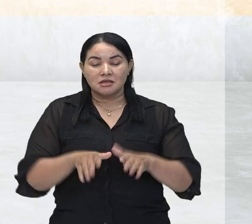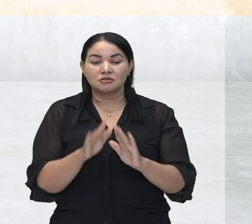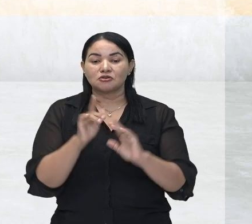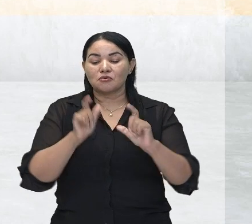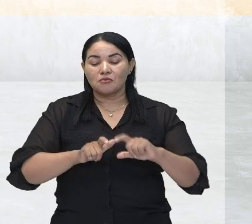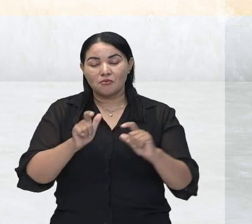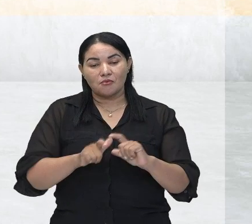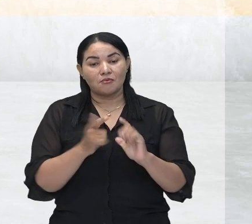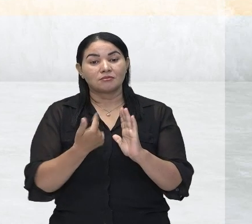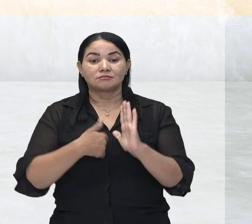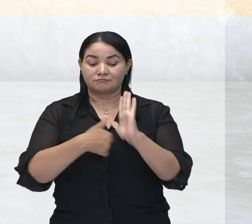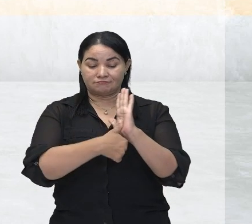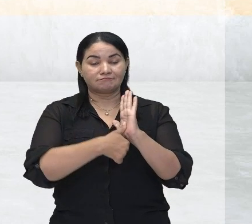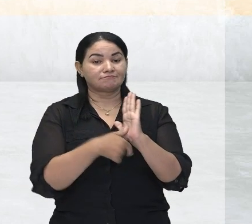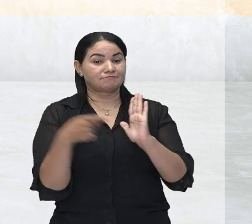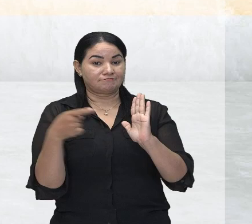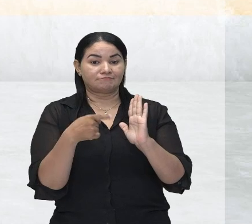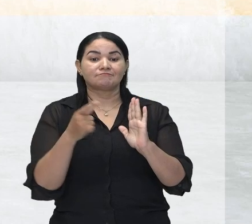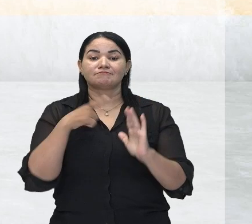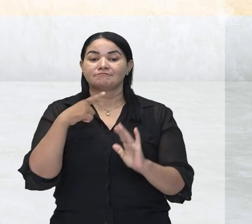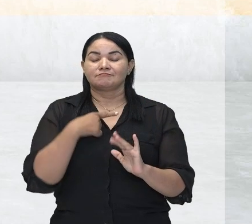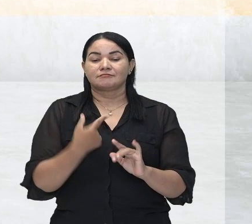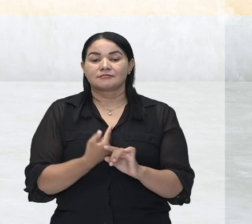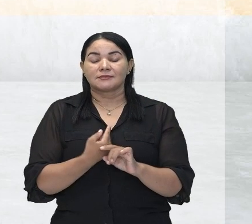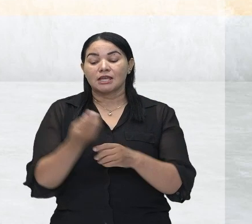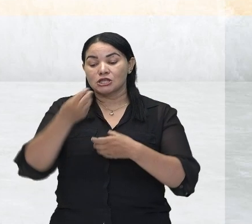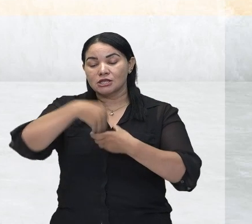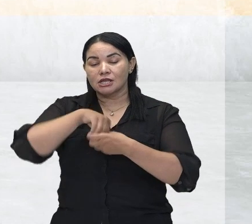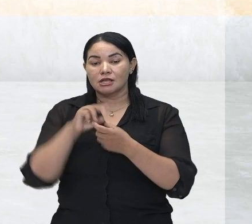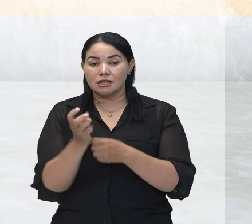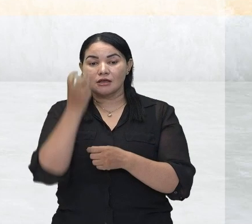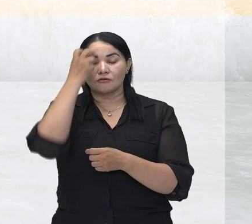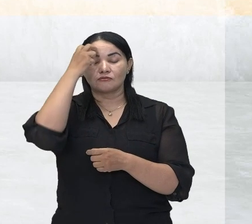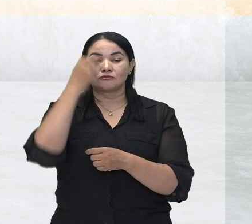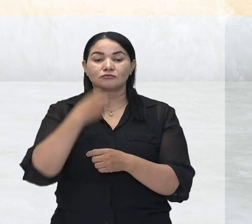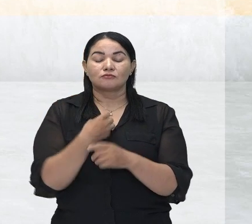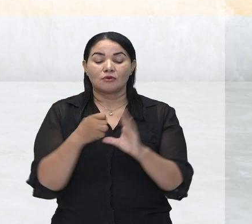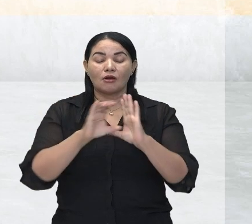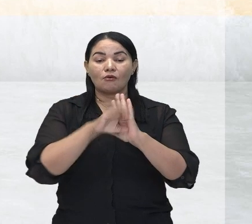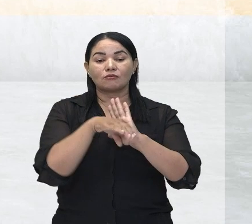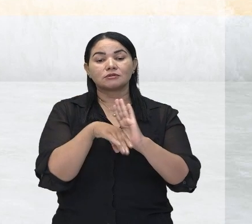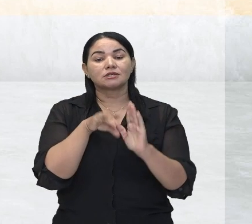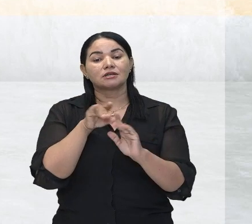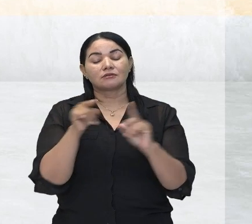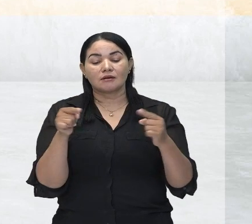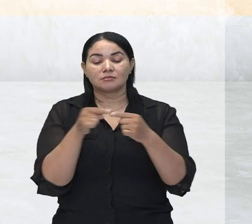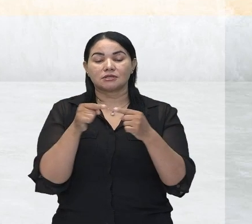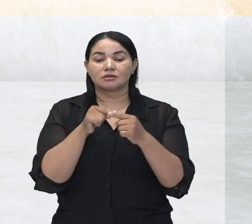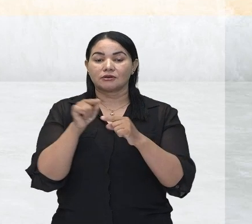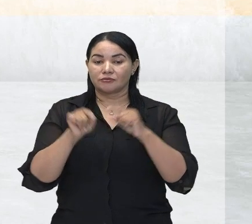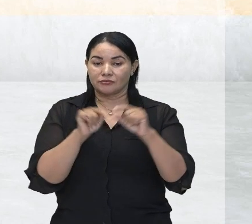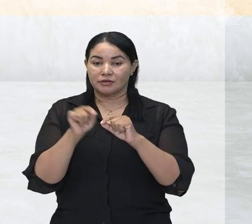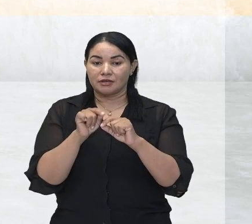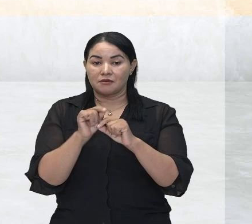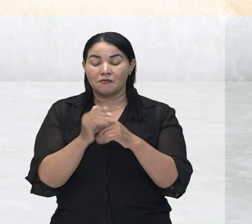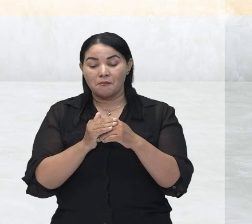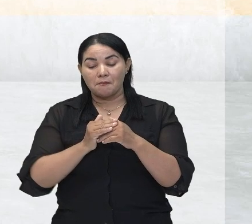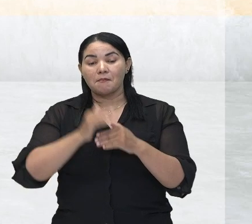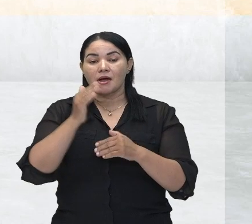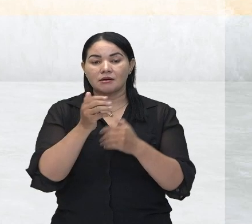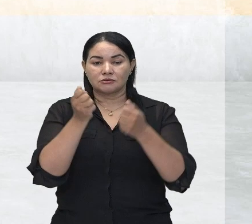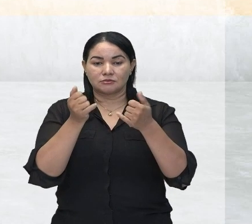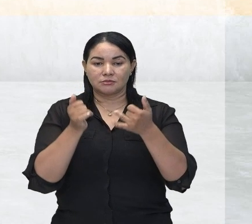identifica. Dentro desse aspecto aqui da cultura, esse conceito, então, ele vai um pouco mais